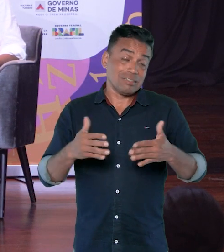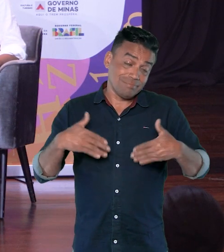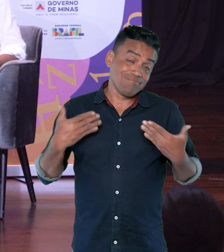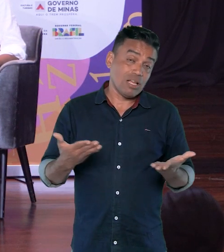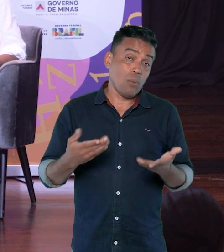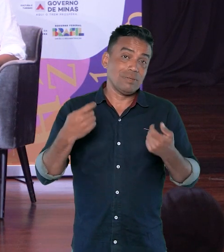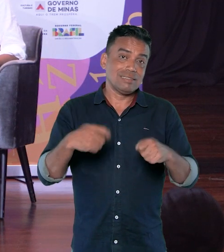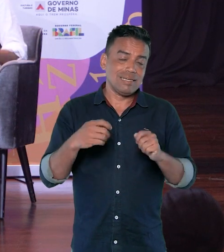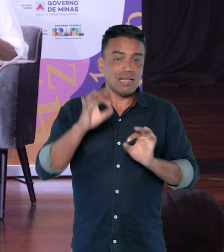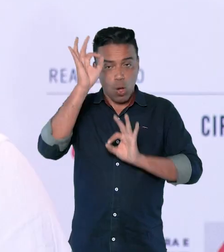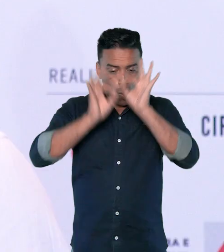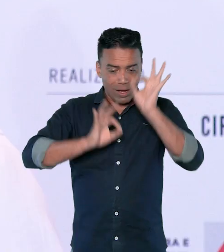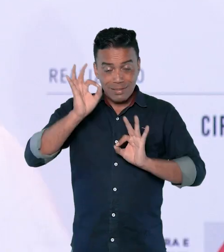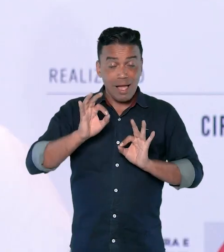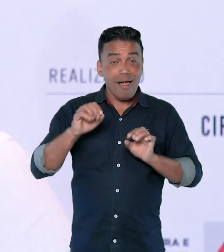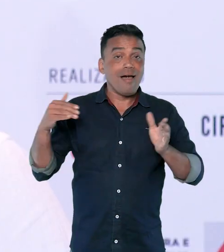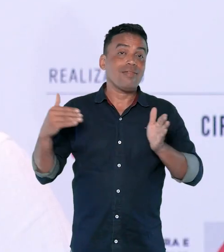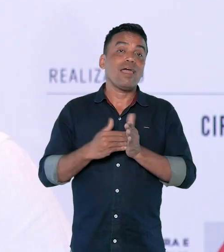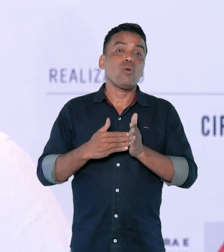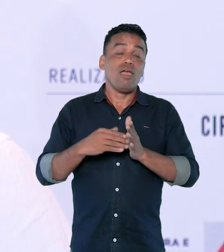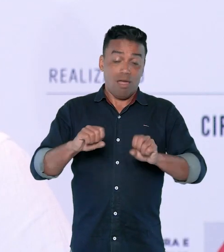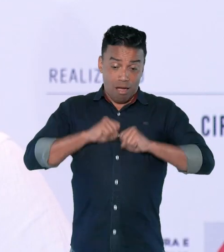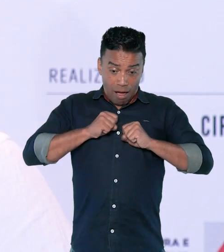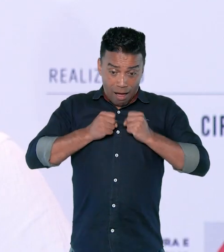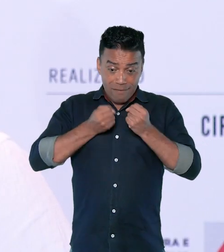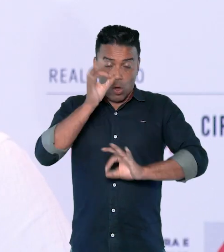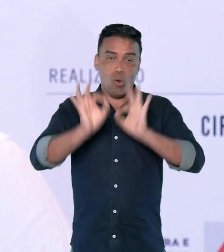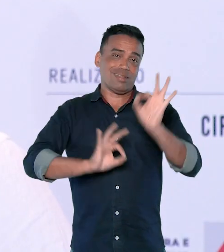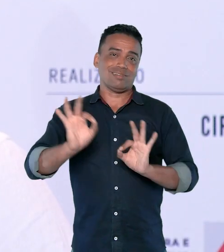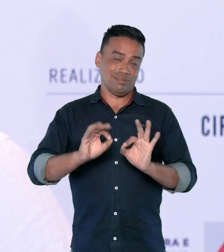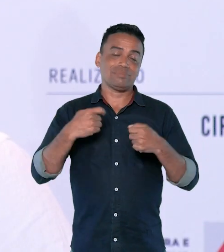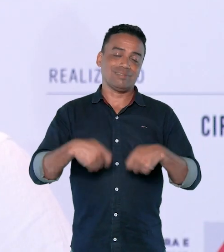Então, a gente precisa organizar a nossa raiva, né? E